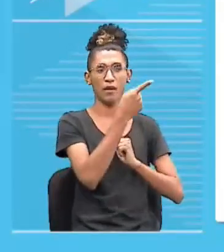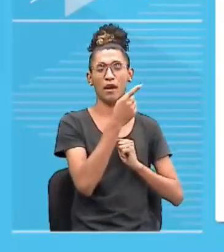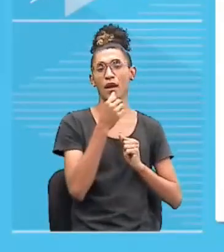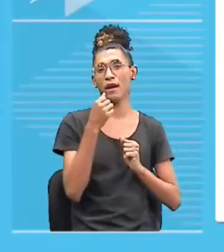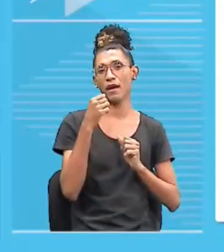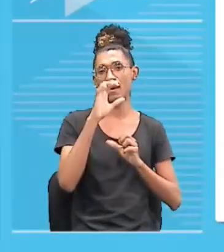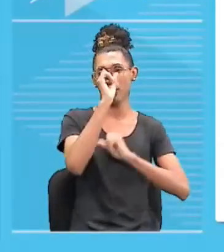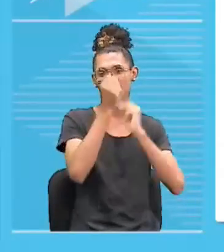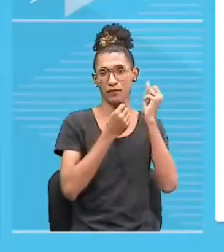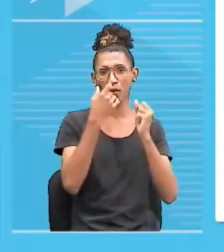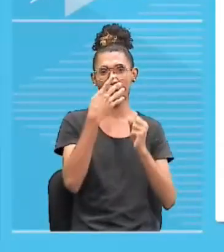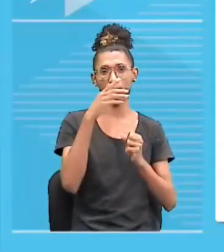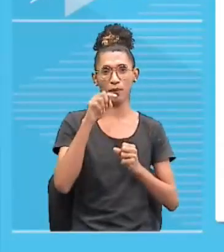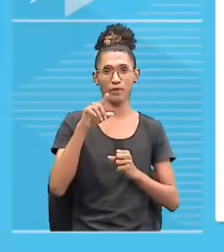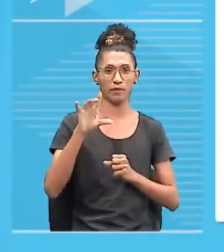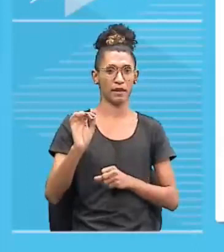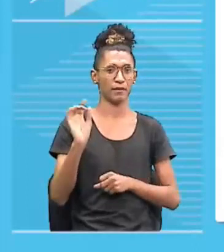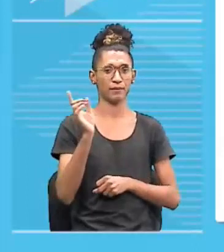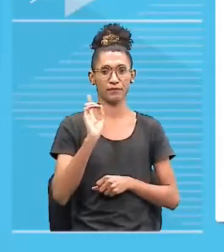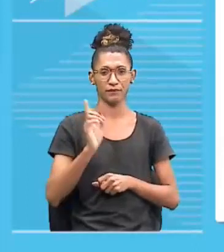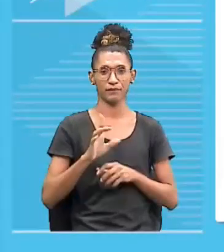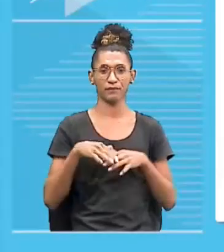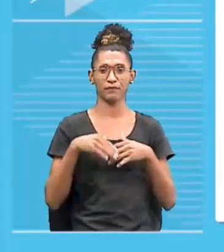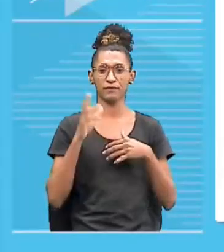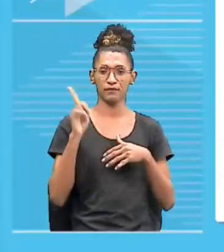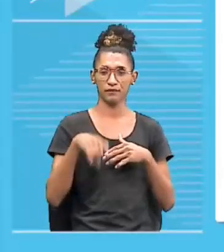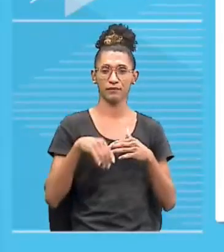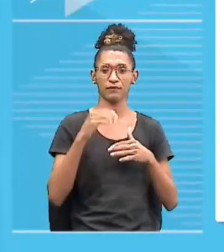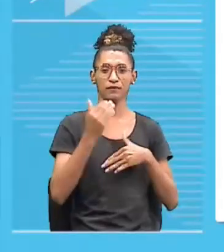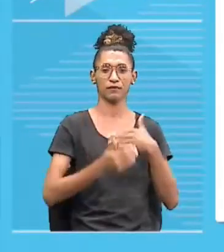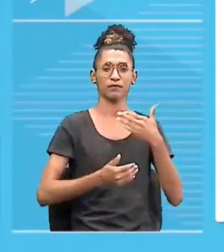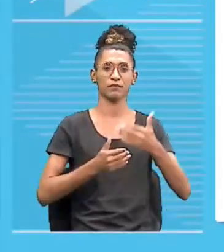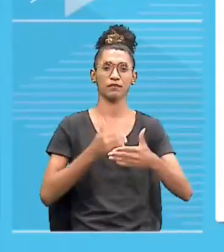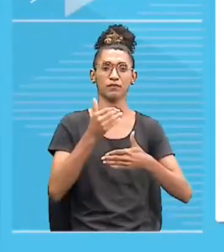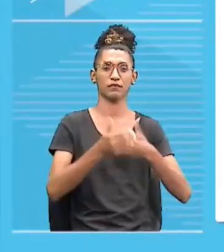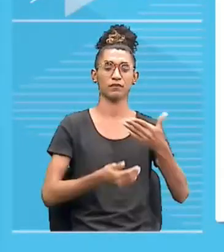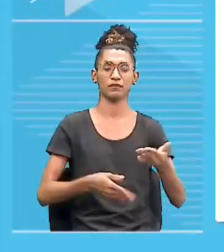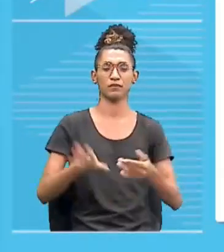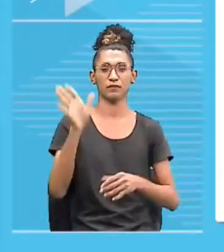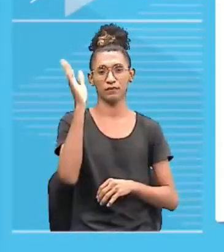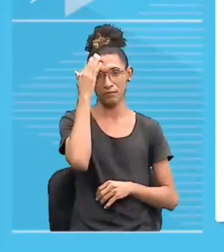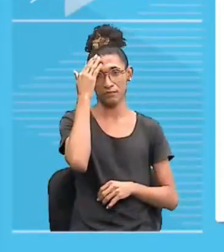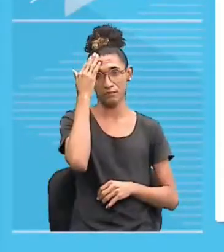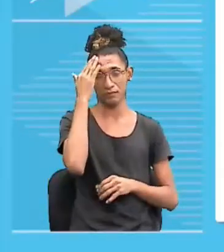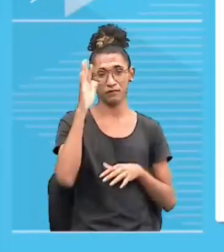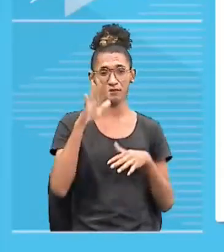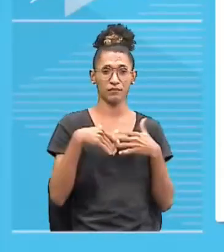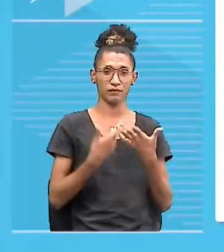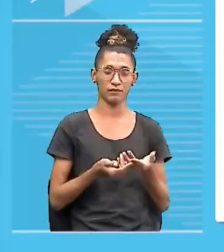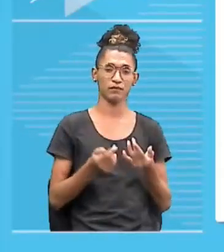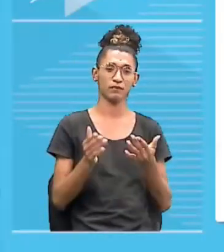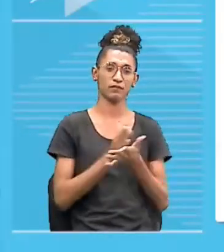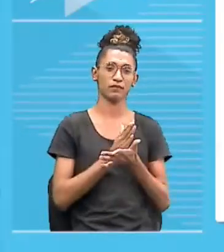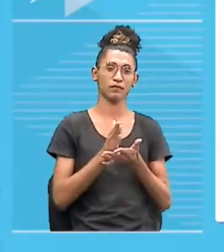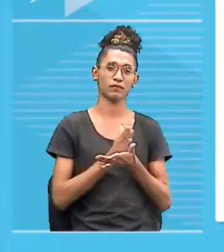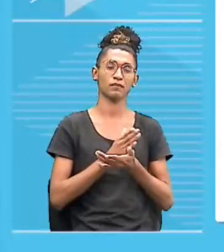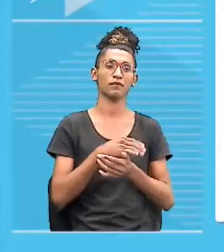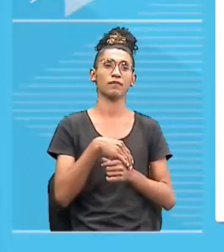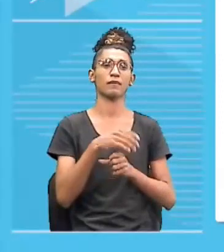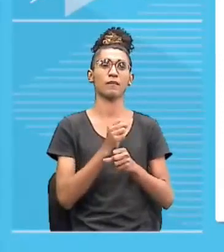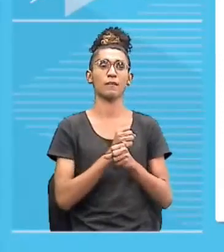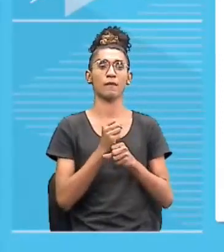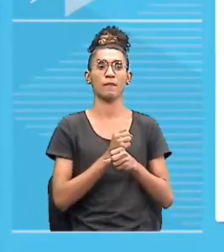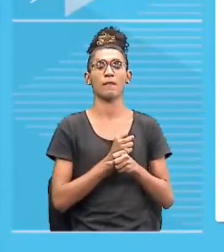4.0 propõe, tá bom? Então, é um processo, tá certo, galerinha? É um processo. Em poucos anos,